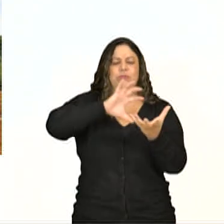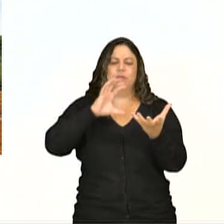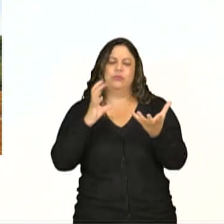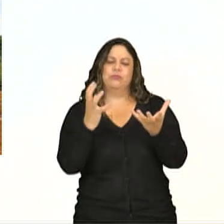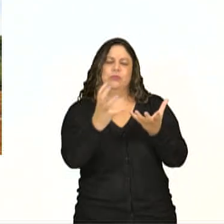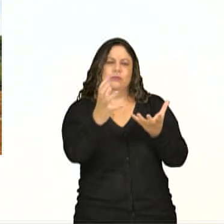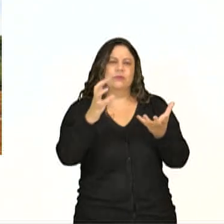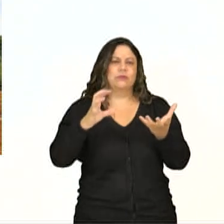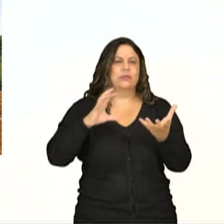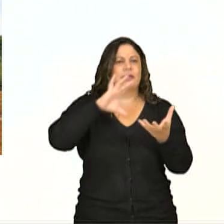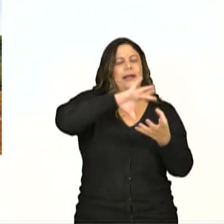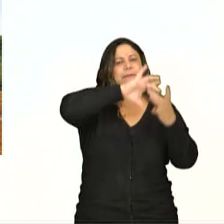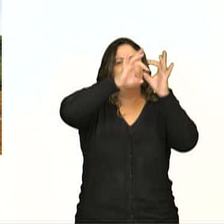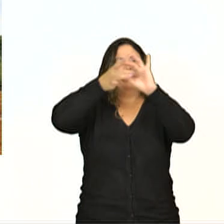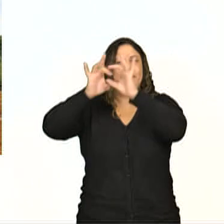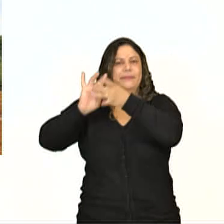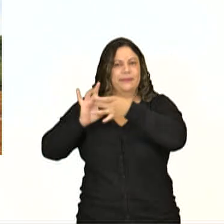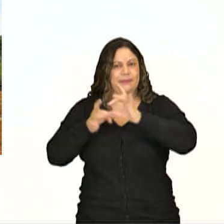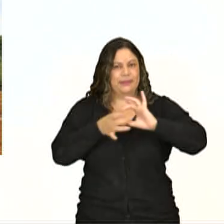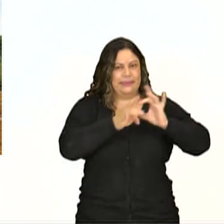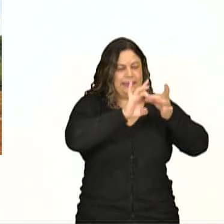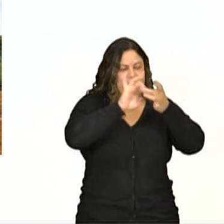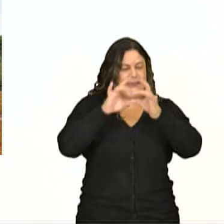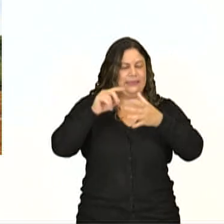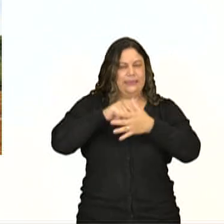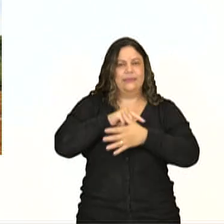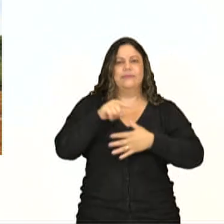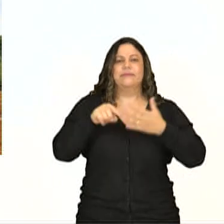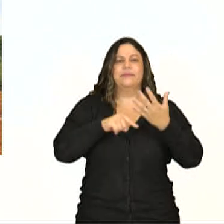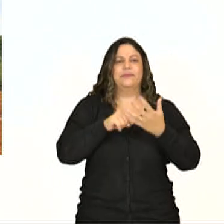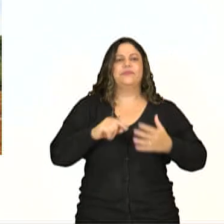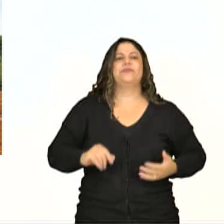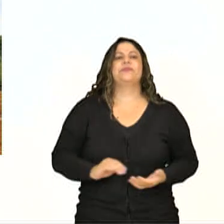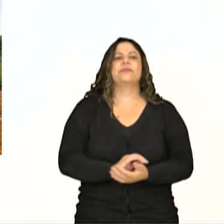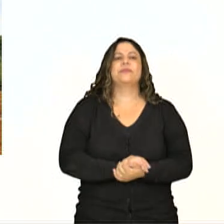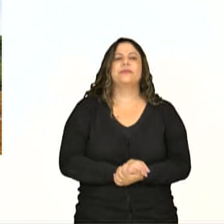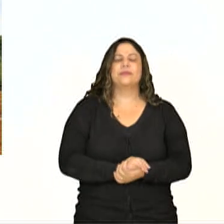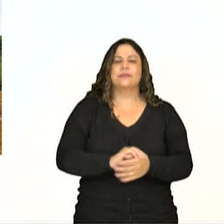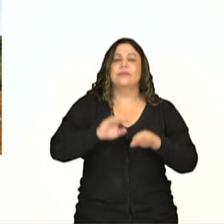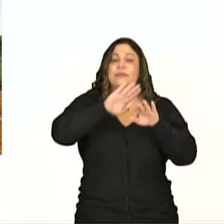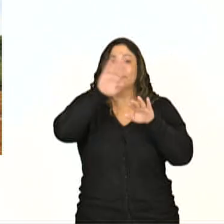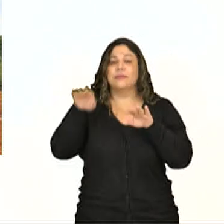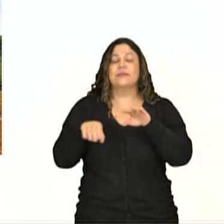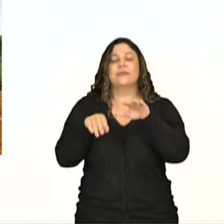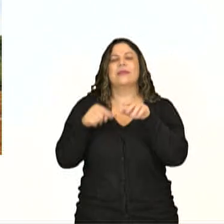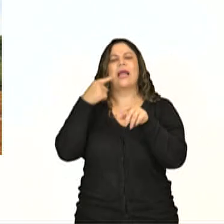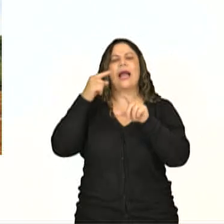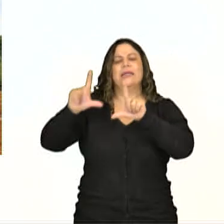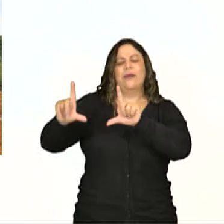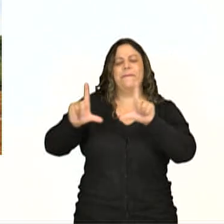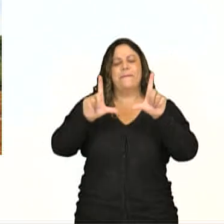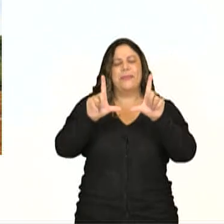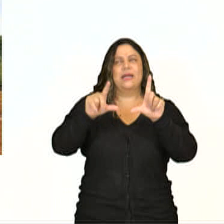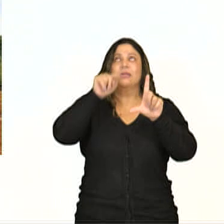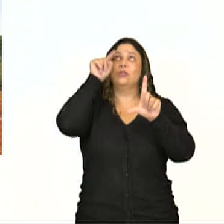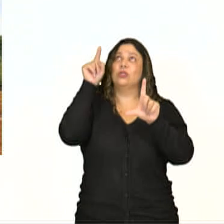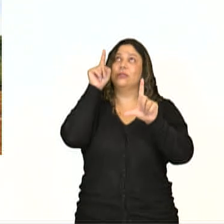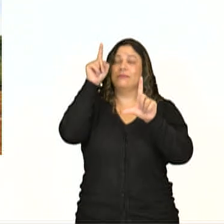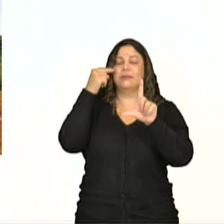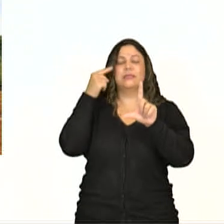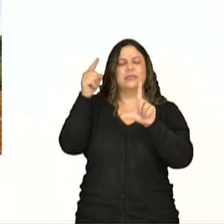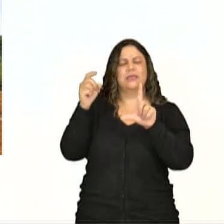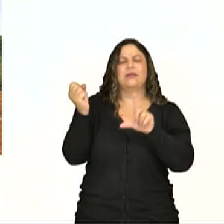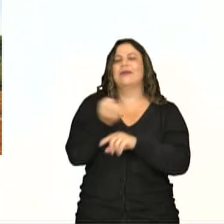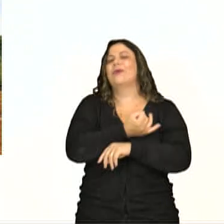vai significar um continente. E aqui embaixo também vocês observam essa imagem, quantos de vocês já não,